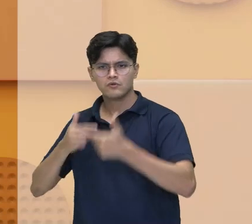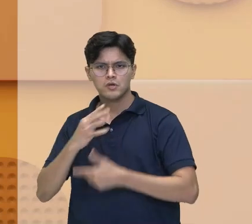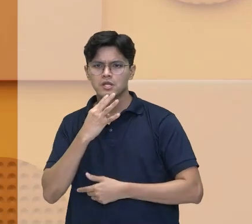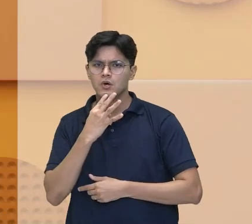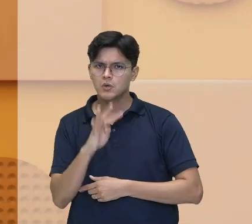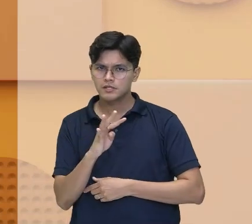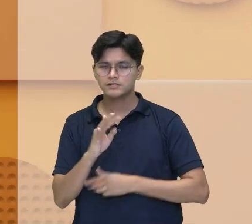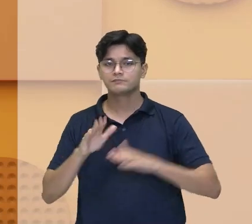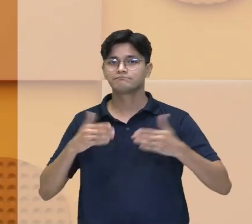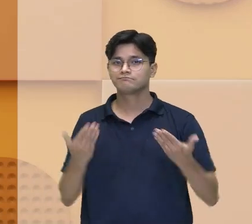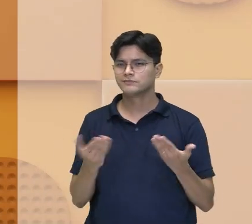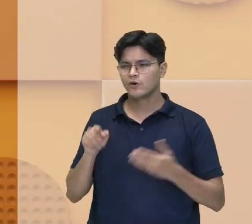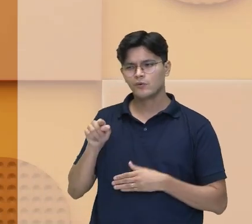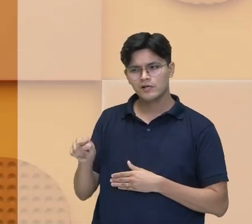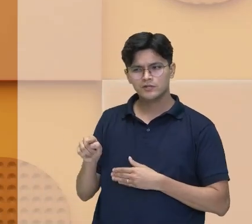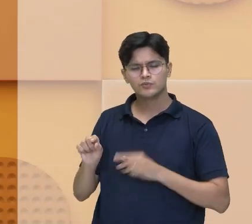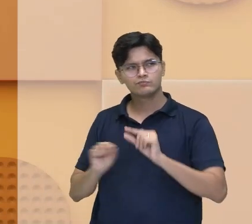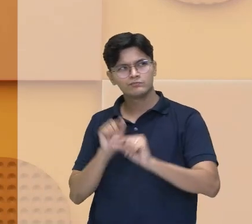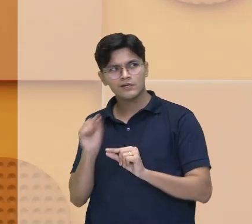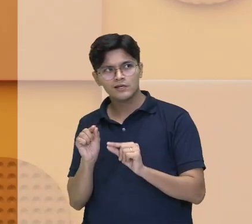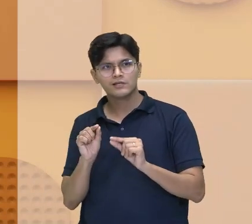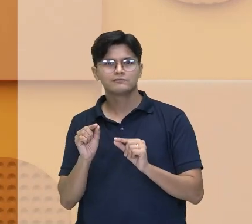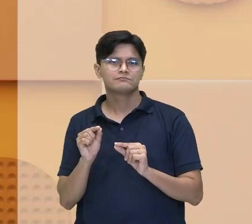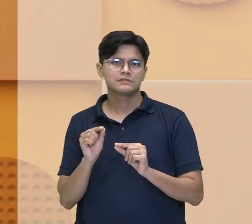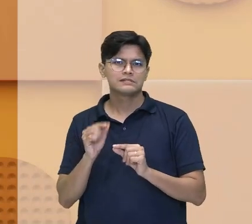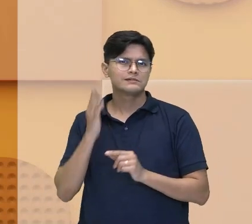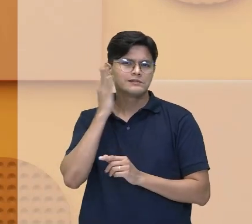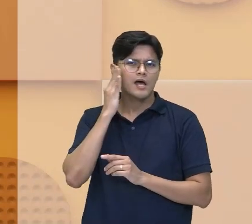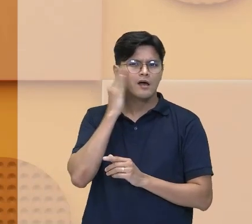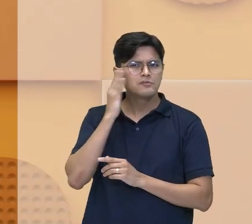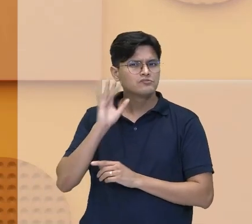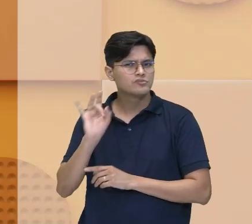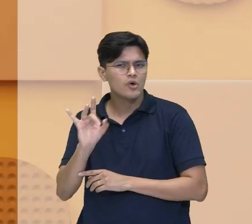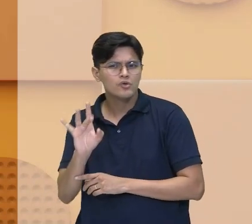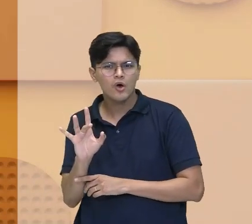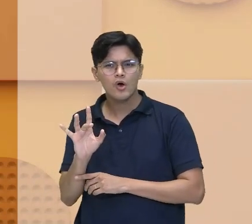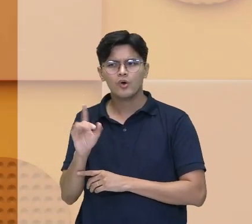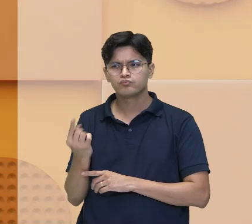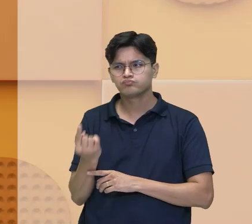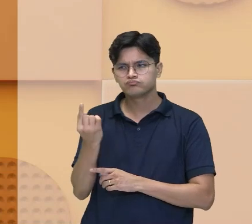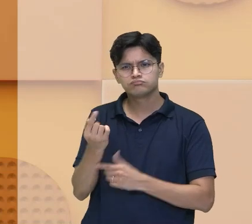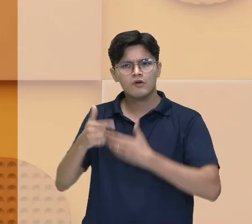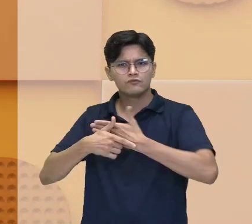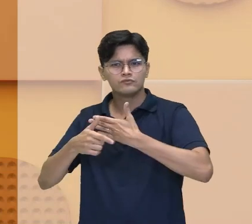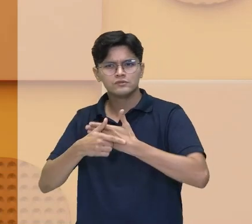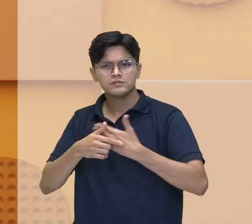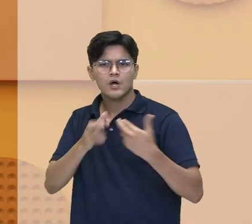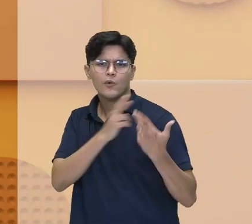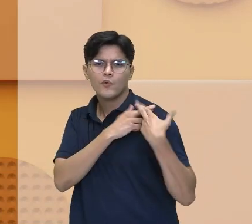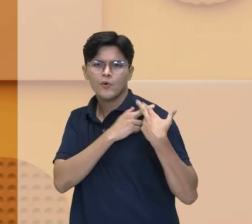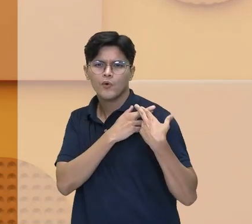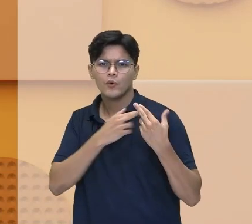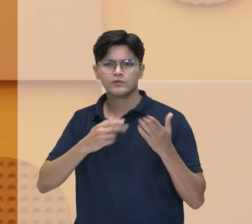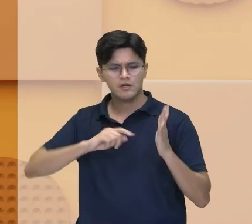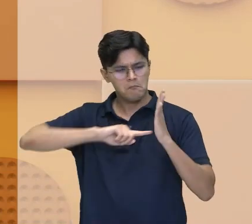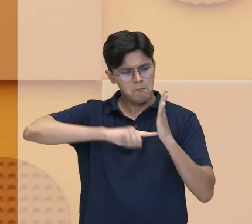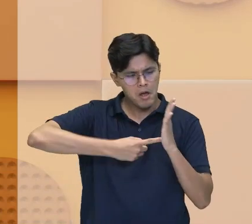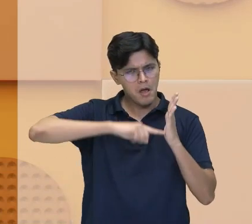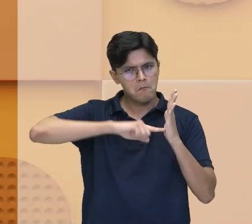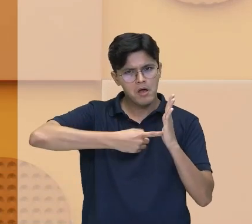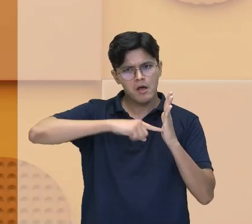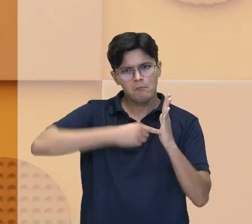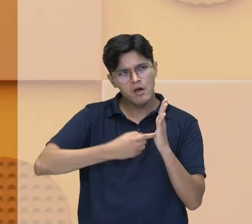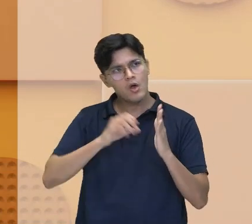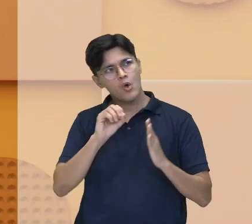isso fazia com que ele ficasse um pouco alienado ali, né? Só sabe fazer uma coisa da produção. só sabe apertar parafuso, ou só sabe, se